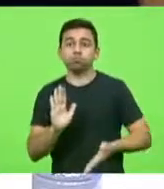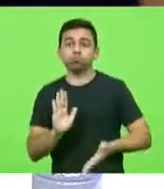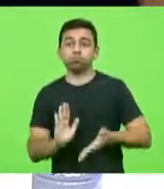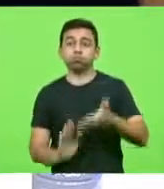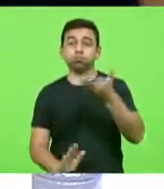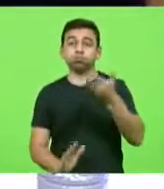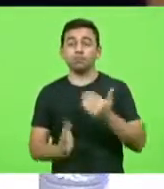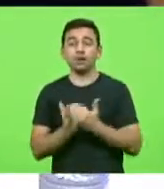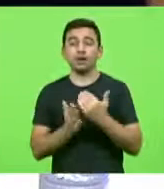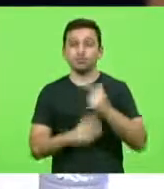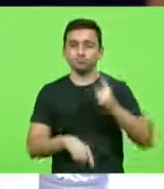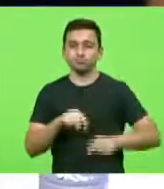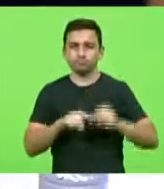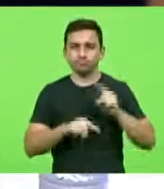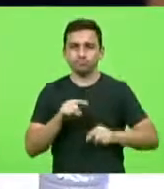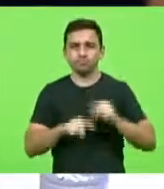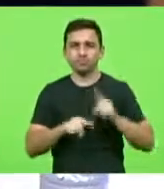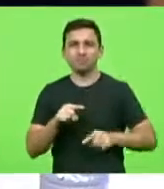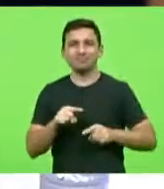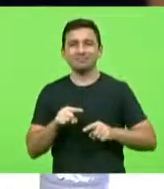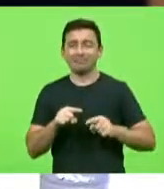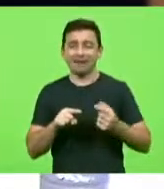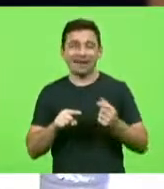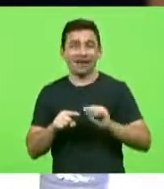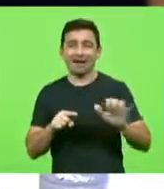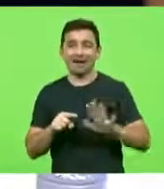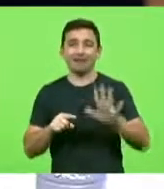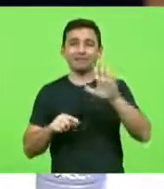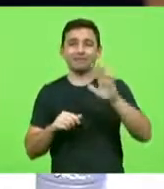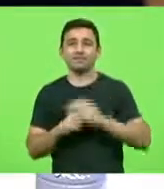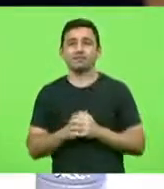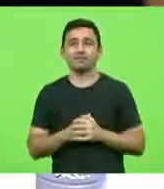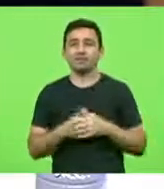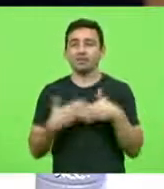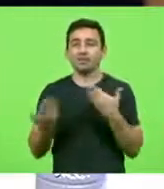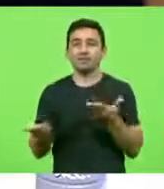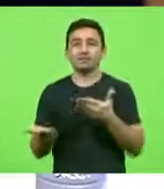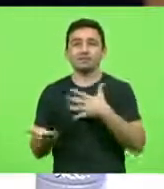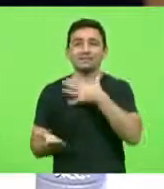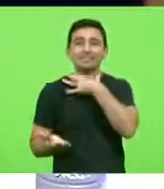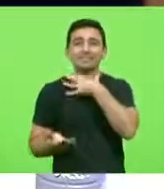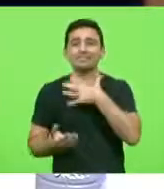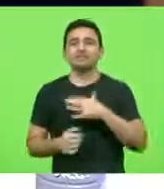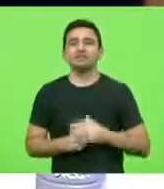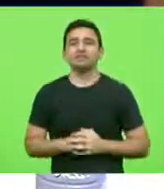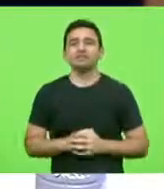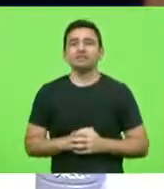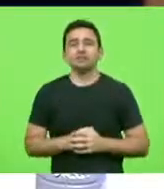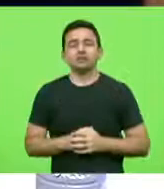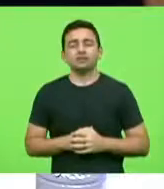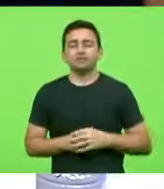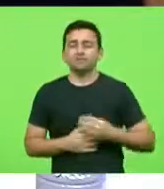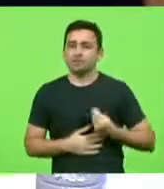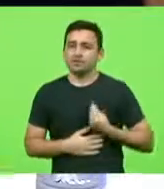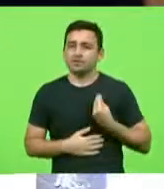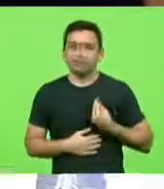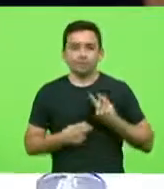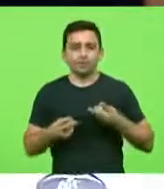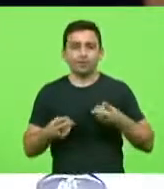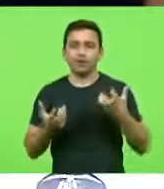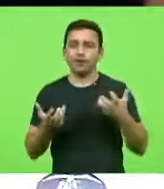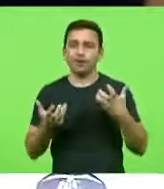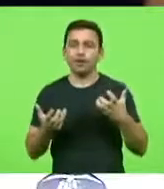A matéria-prima extrapolou e ele está nessa pendência e sobrevivendo. E o que, que o Estado